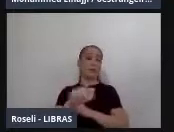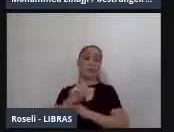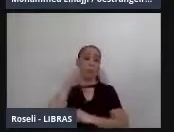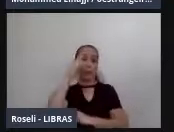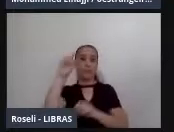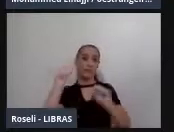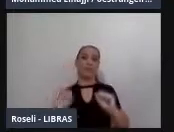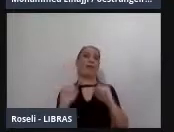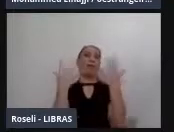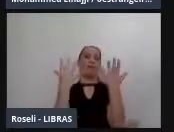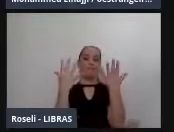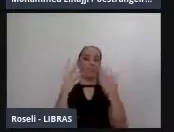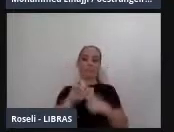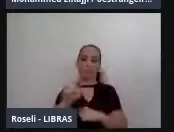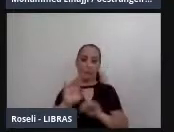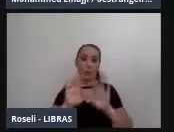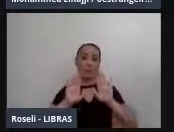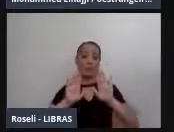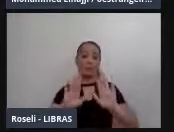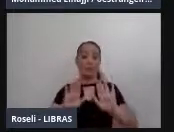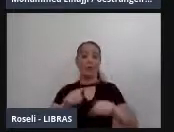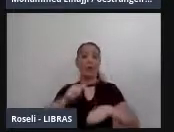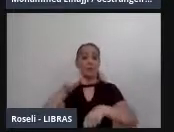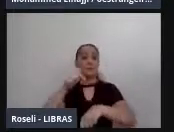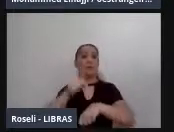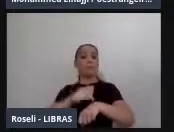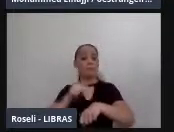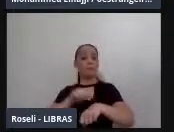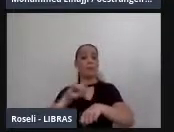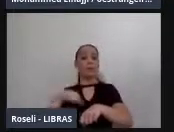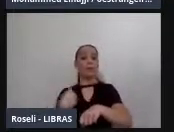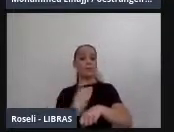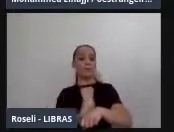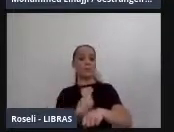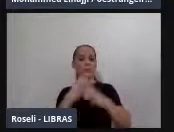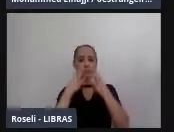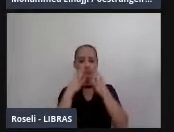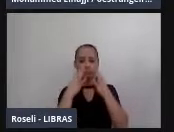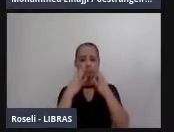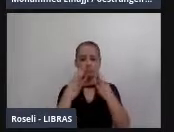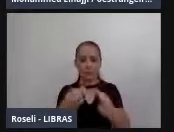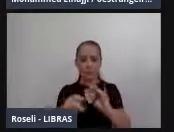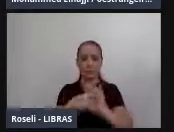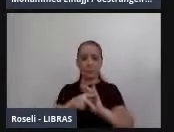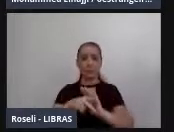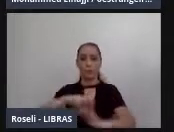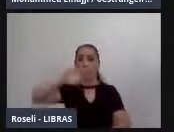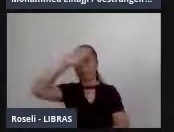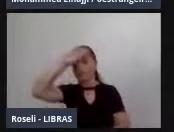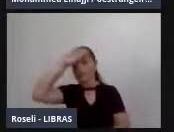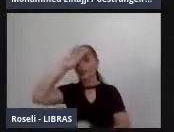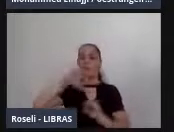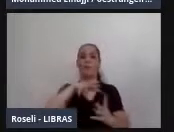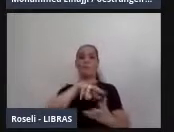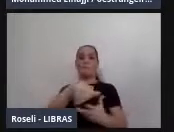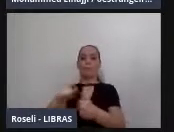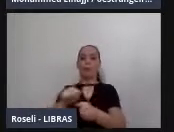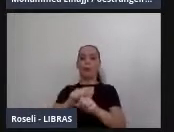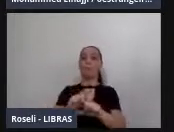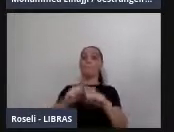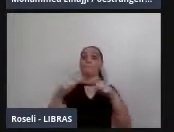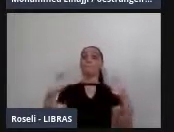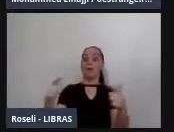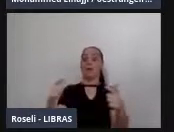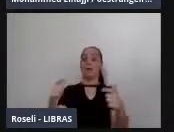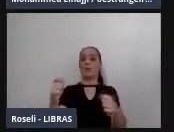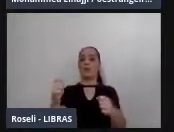alguma, é uma homenagem, é um momento que a gente se volta a esse drama, que é o maior drama humanitário, já superou o drama da Segunda